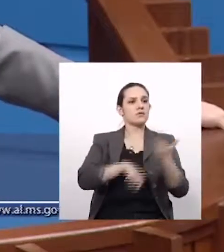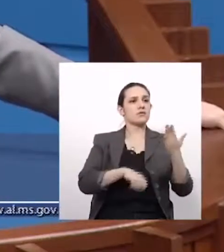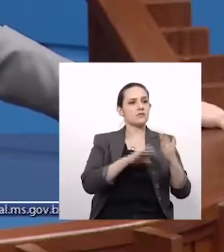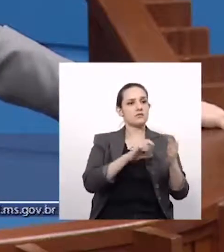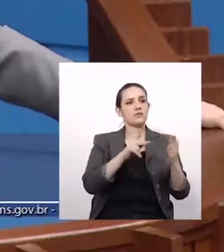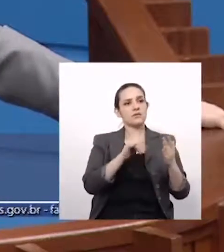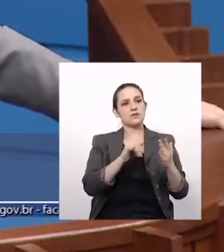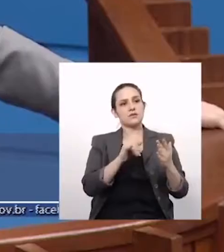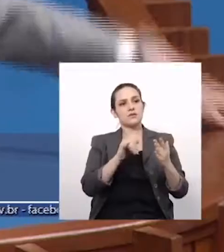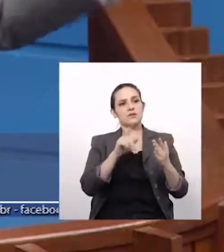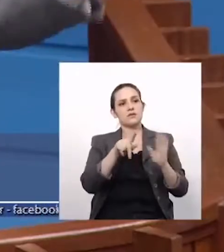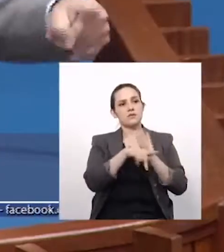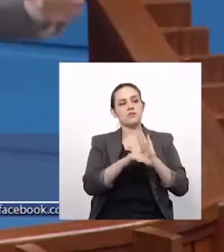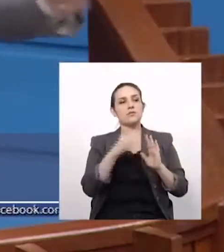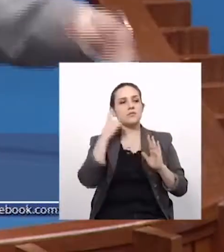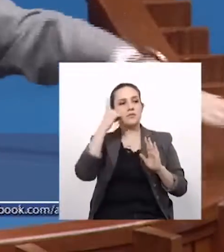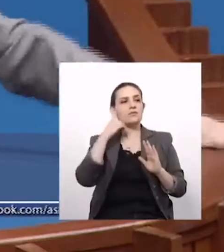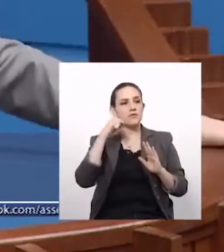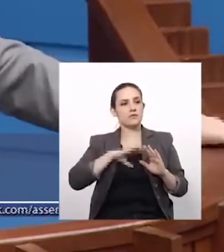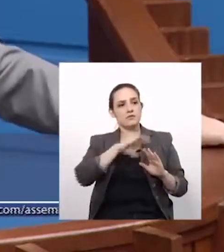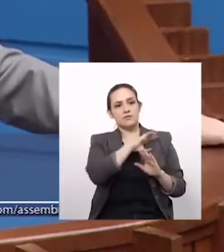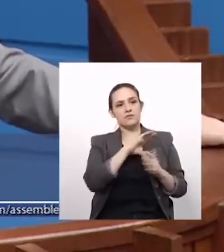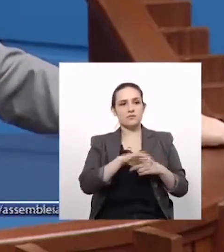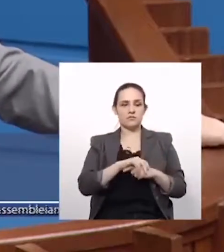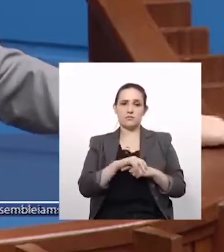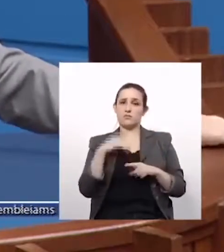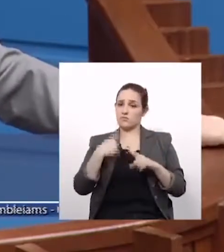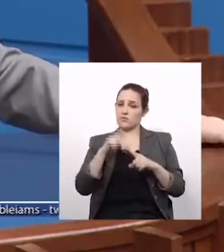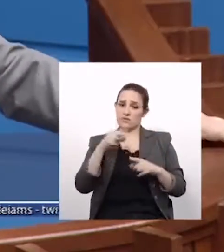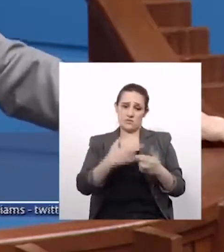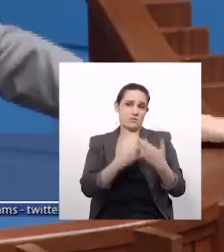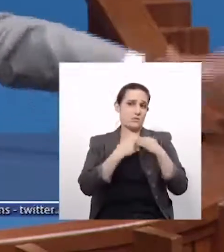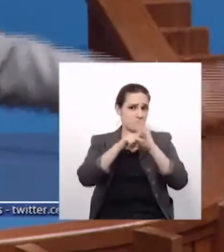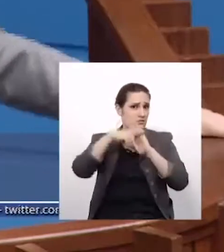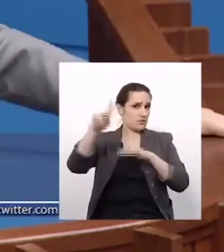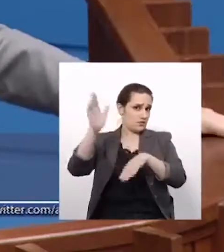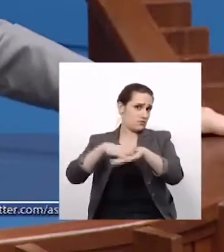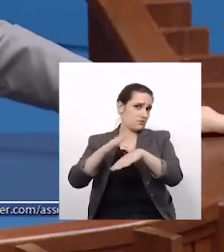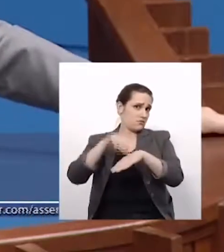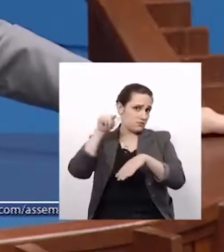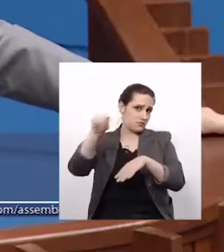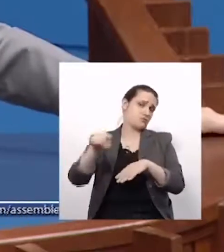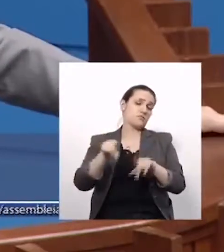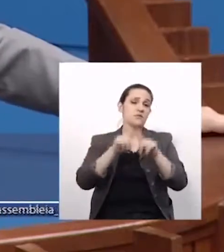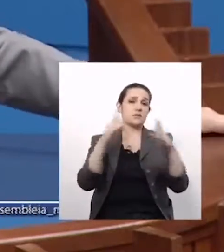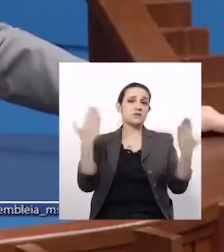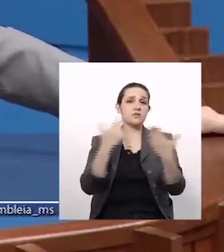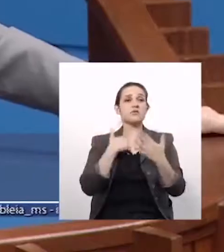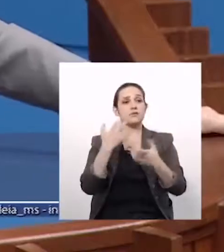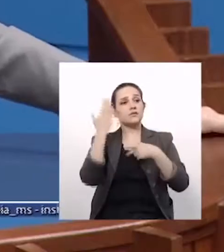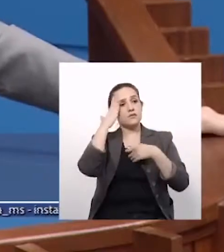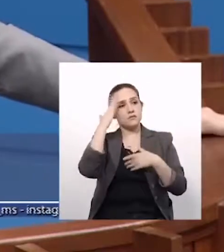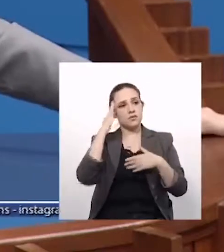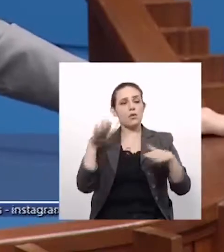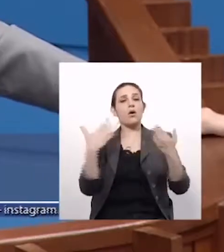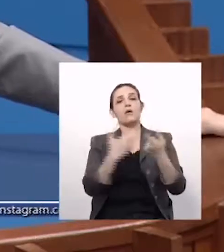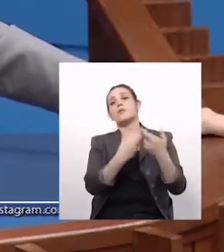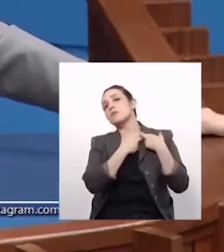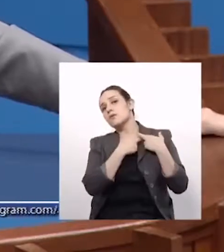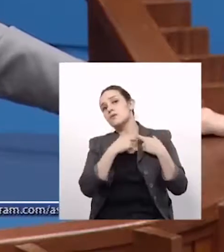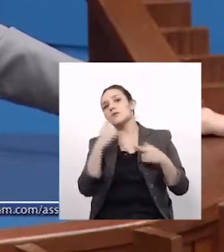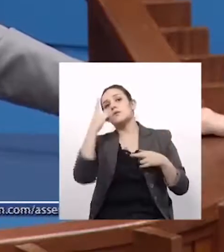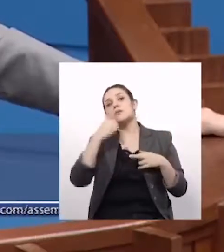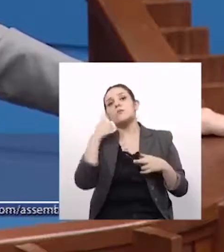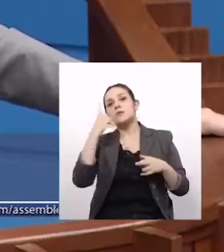Contar. E aí transfere-se a responsabilidade, e a pergunta que eu faço é: qual é a responsabilidade